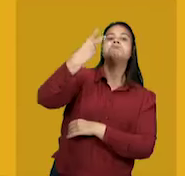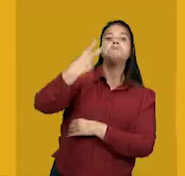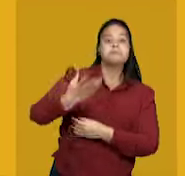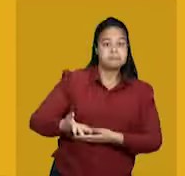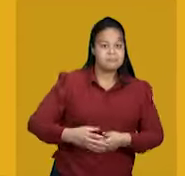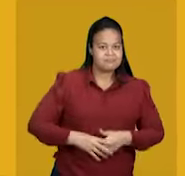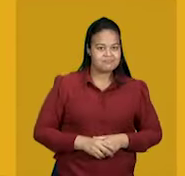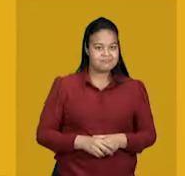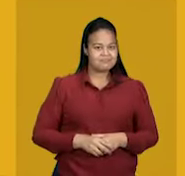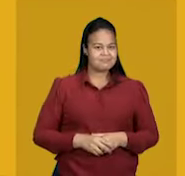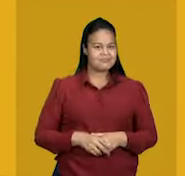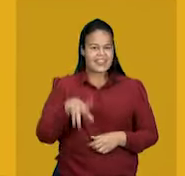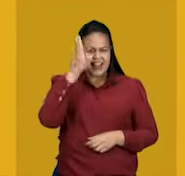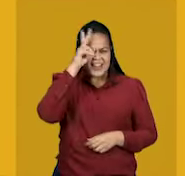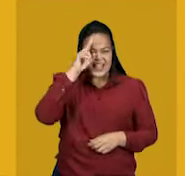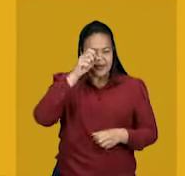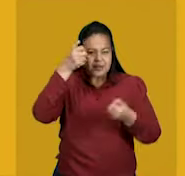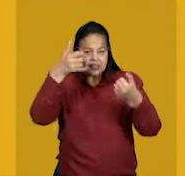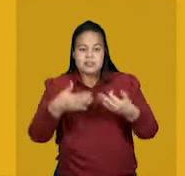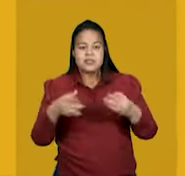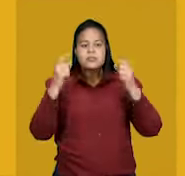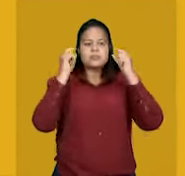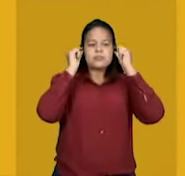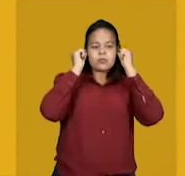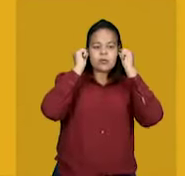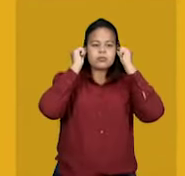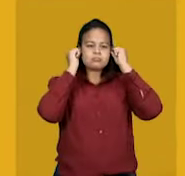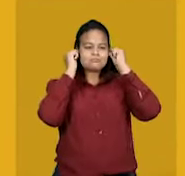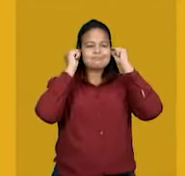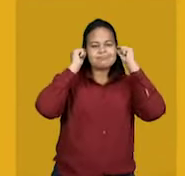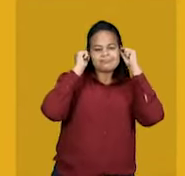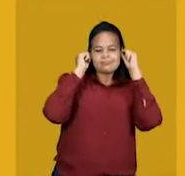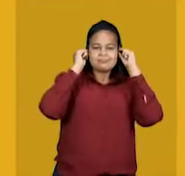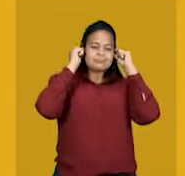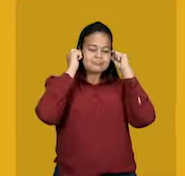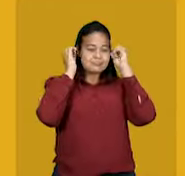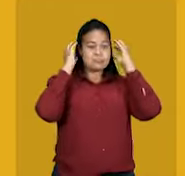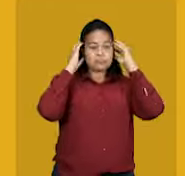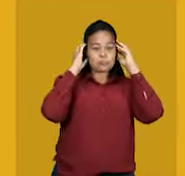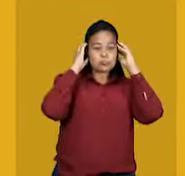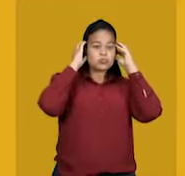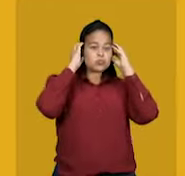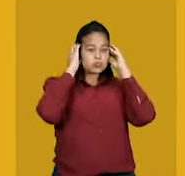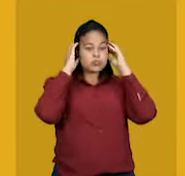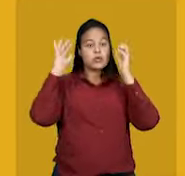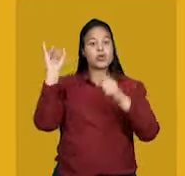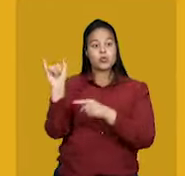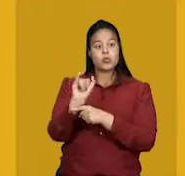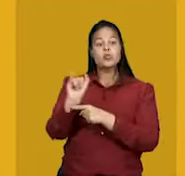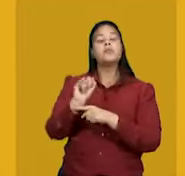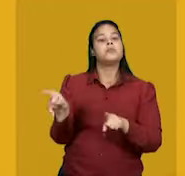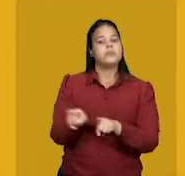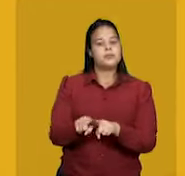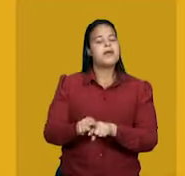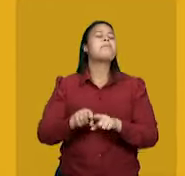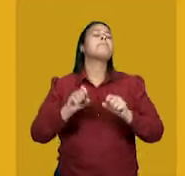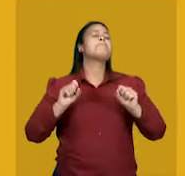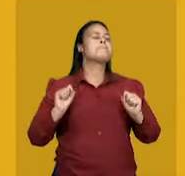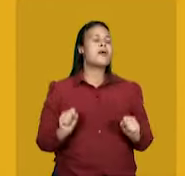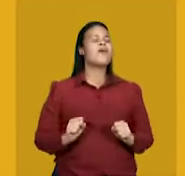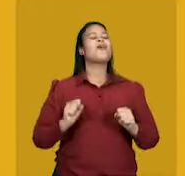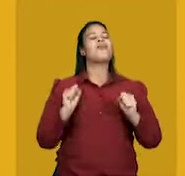falado então dos fones de ouvido, nós já tínhamos falado aqui do YouTube, que você pode assistir